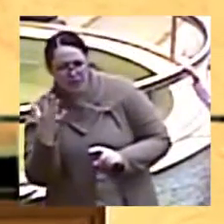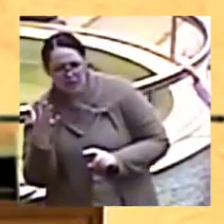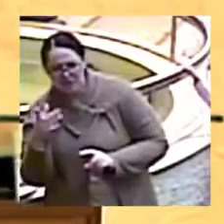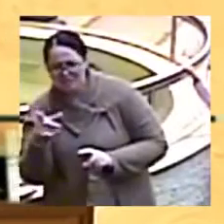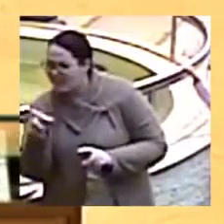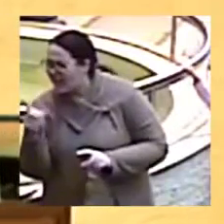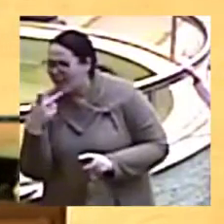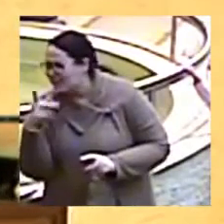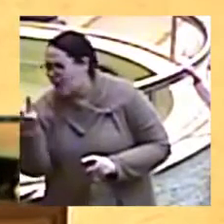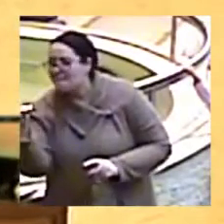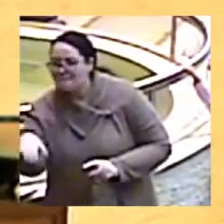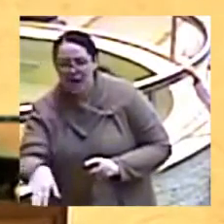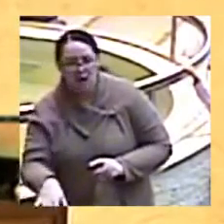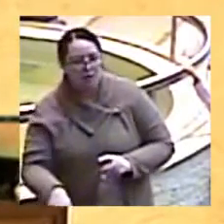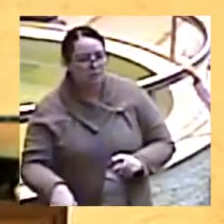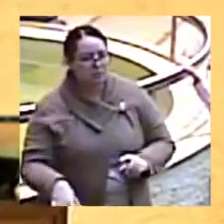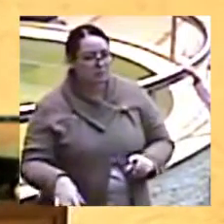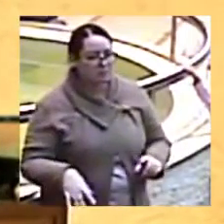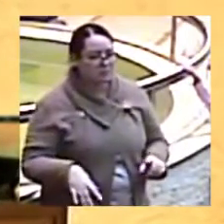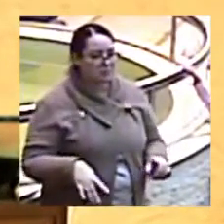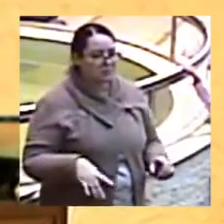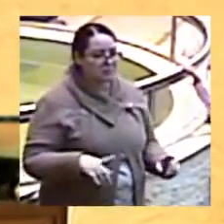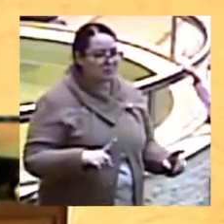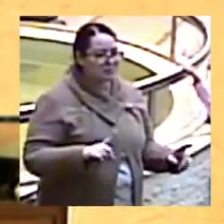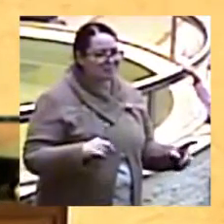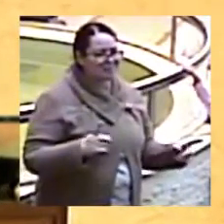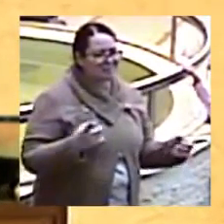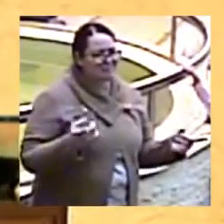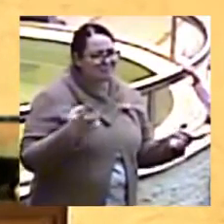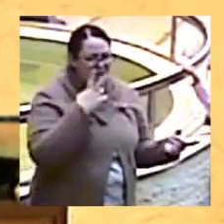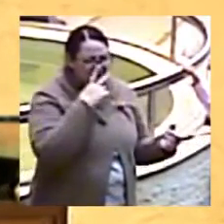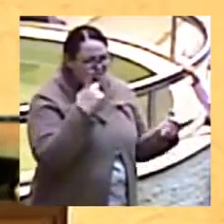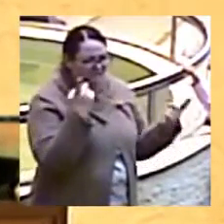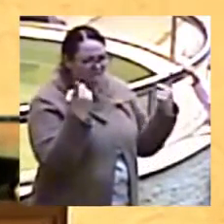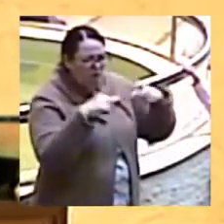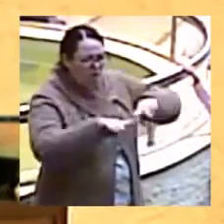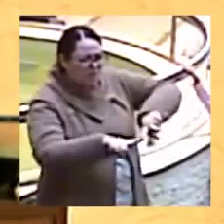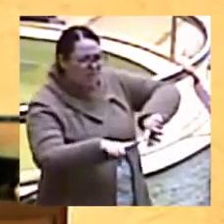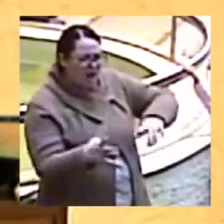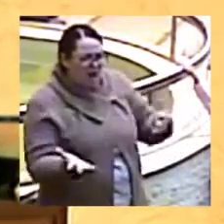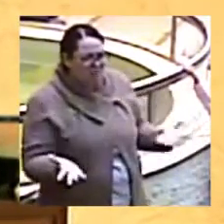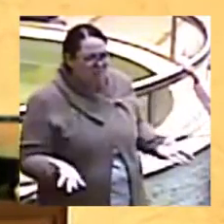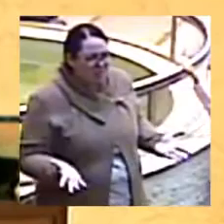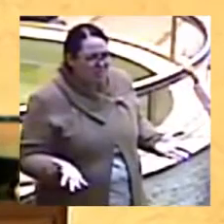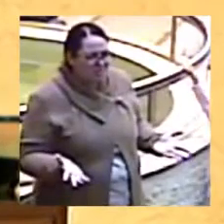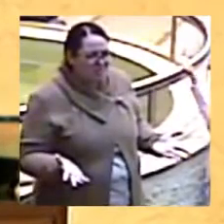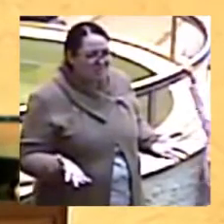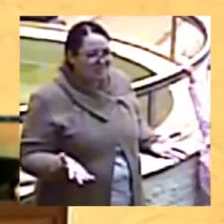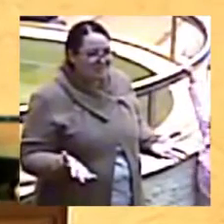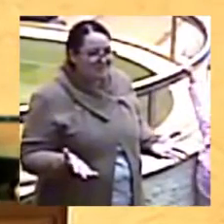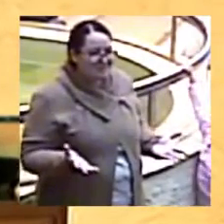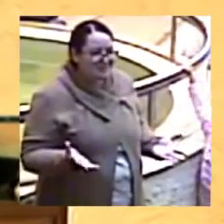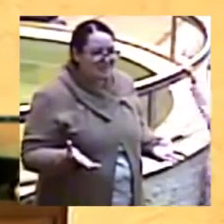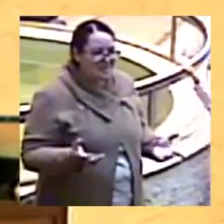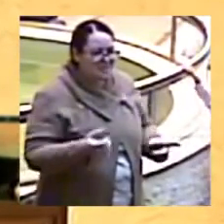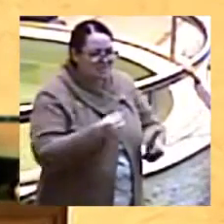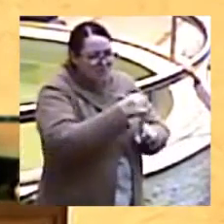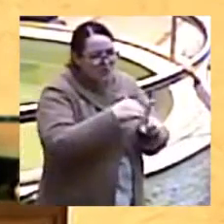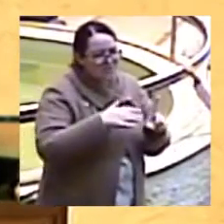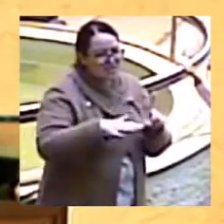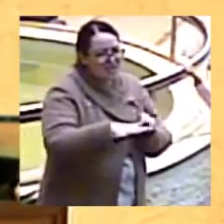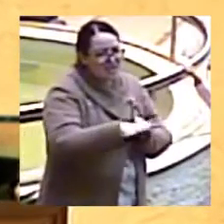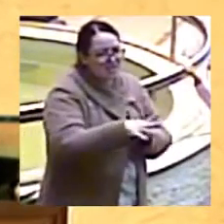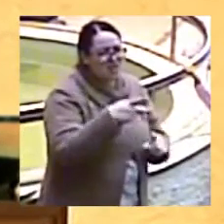Ela chama a luz de trevas e as trevas de luz. Essa sociedade chama o